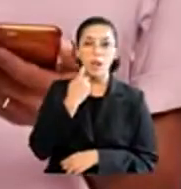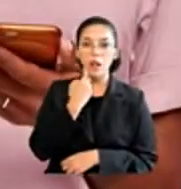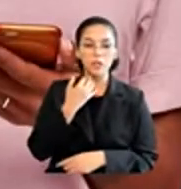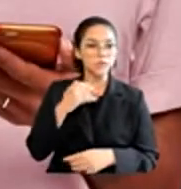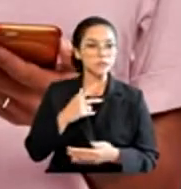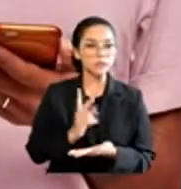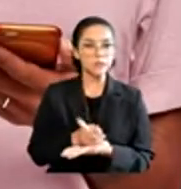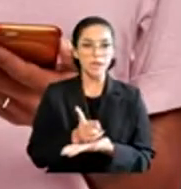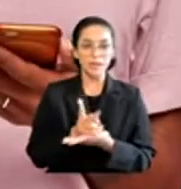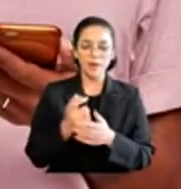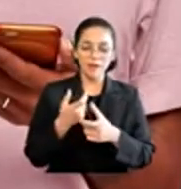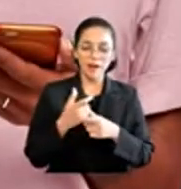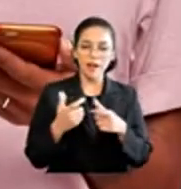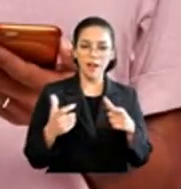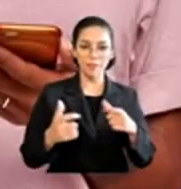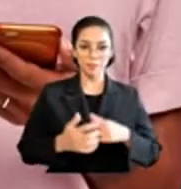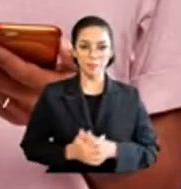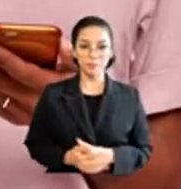mile apresentou